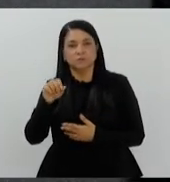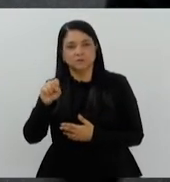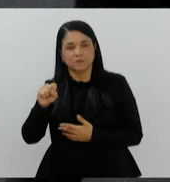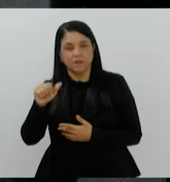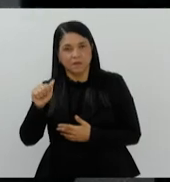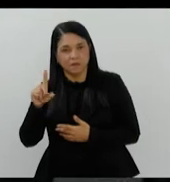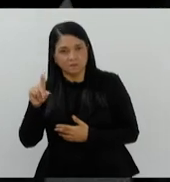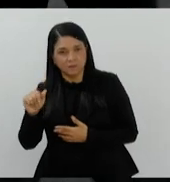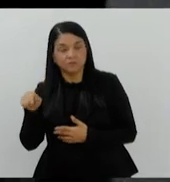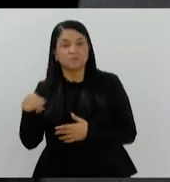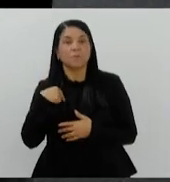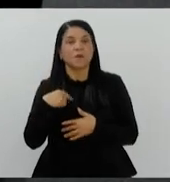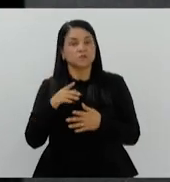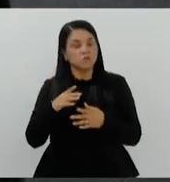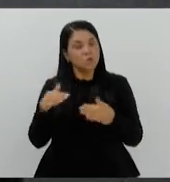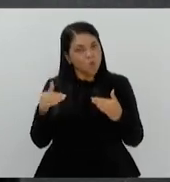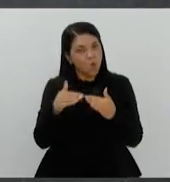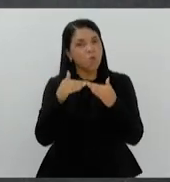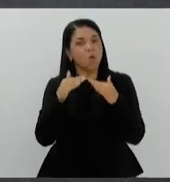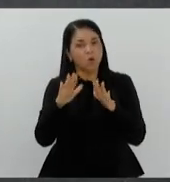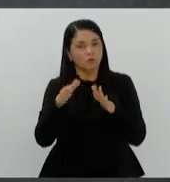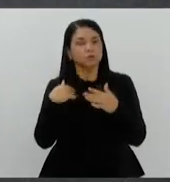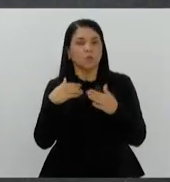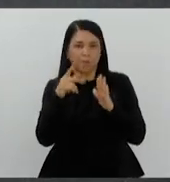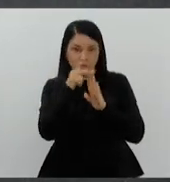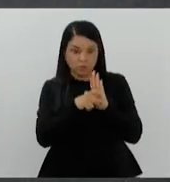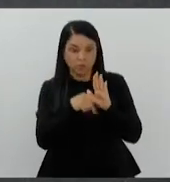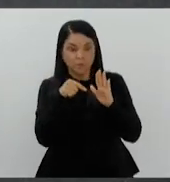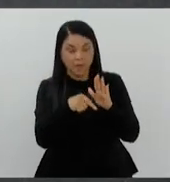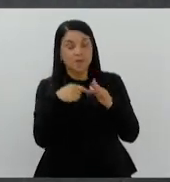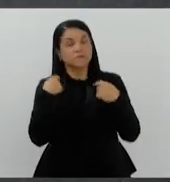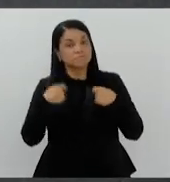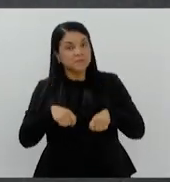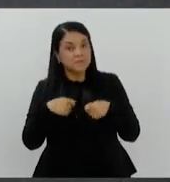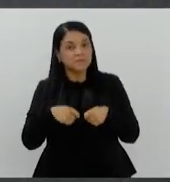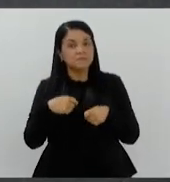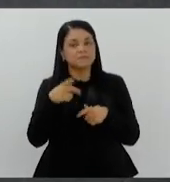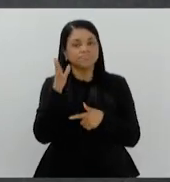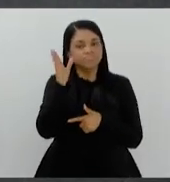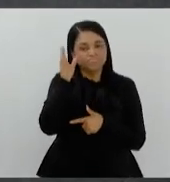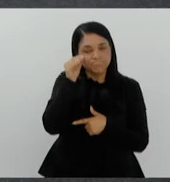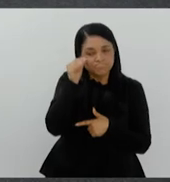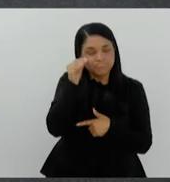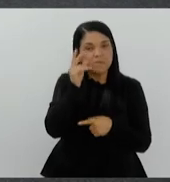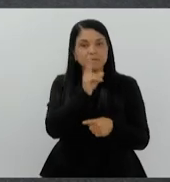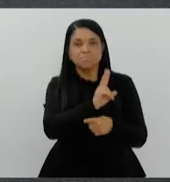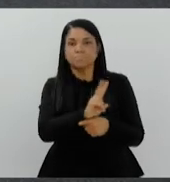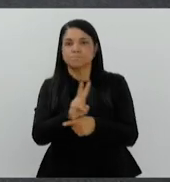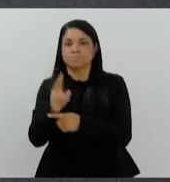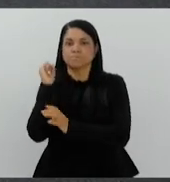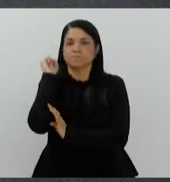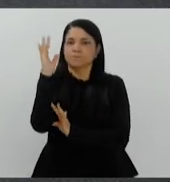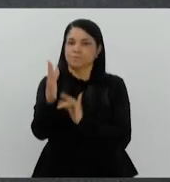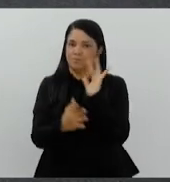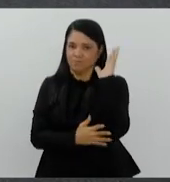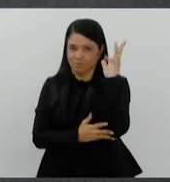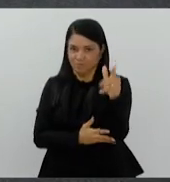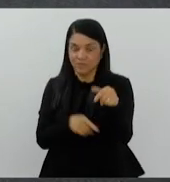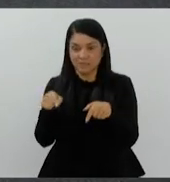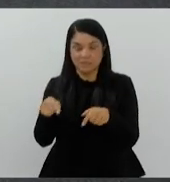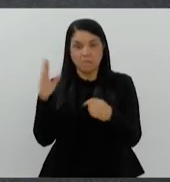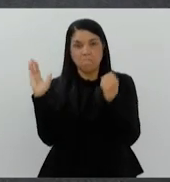que, além de declarar patrimônio esportivo, a gente tinha que ficar de olho na preservação da região. Porque se as matas